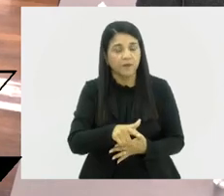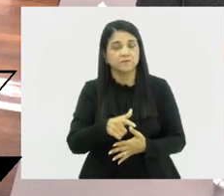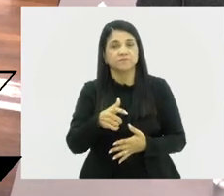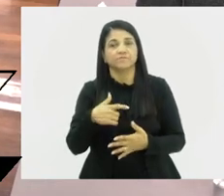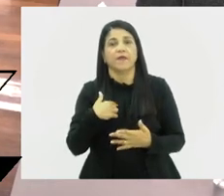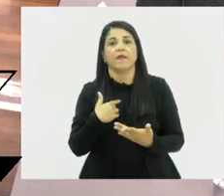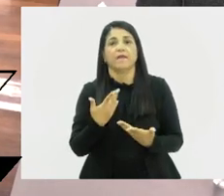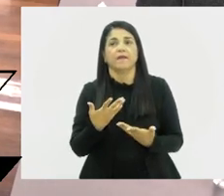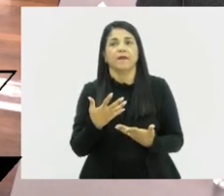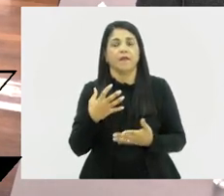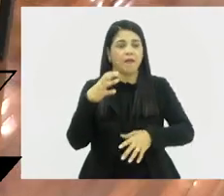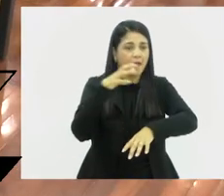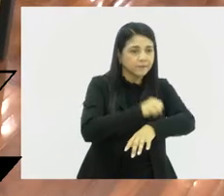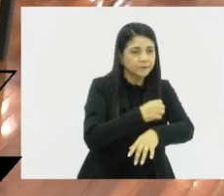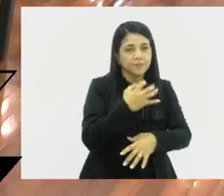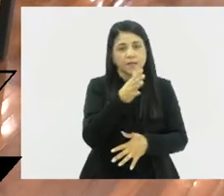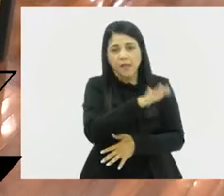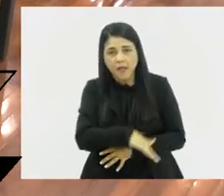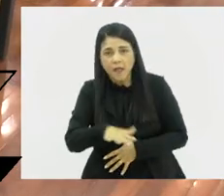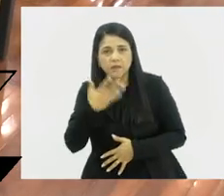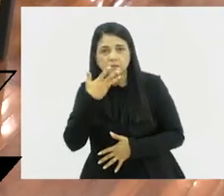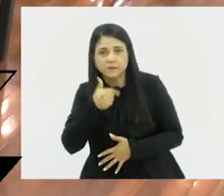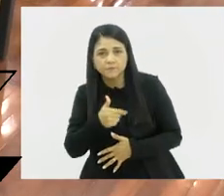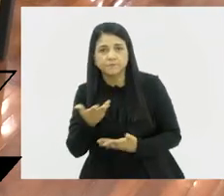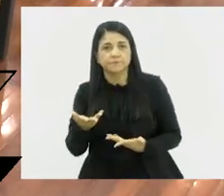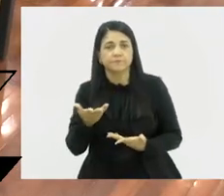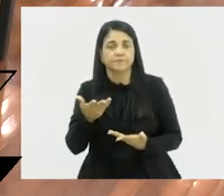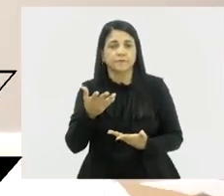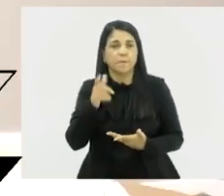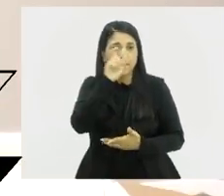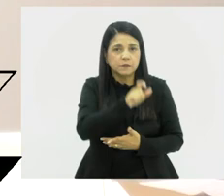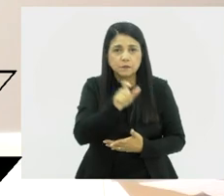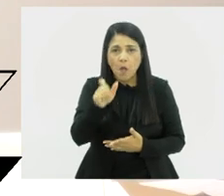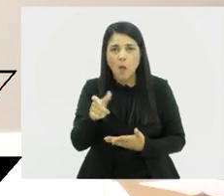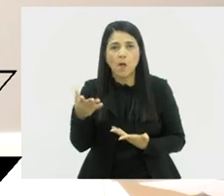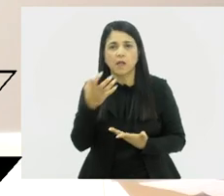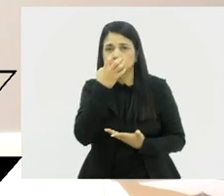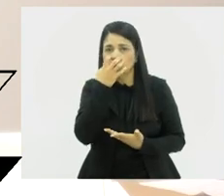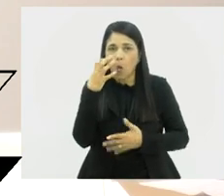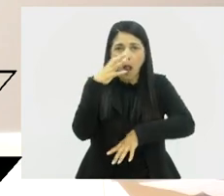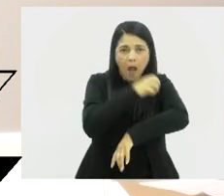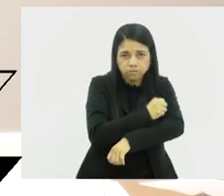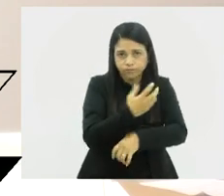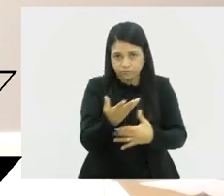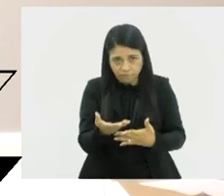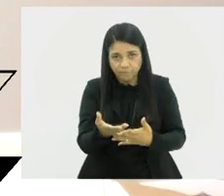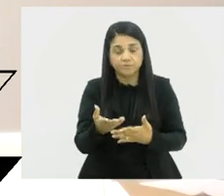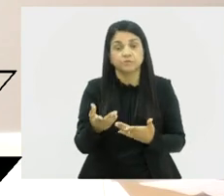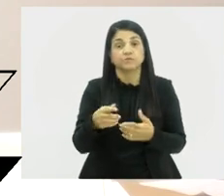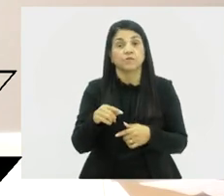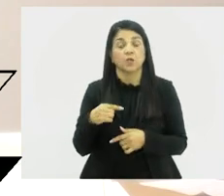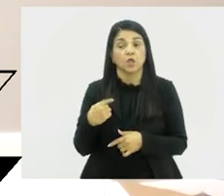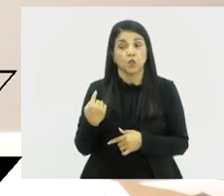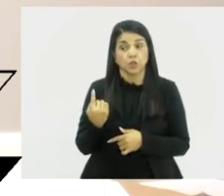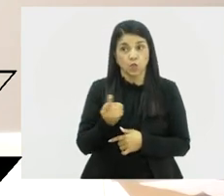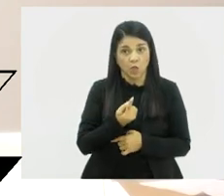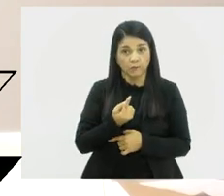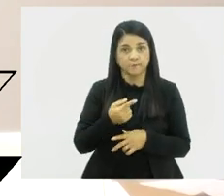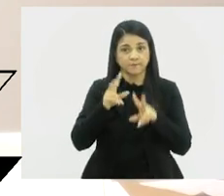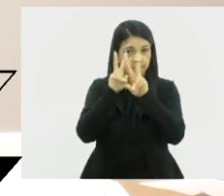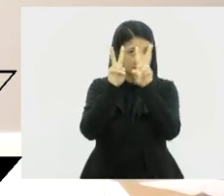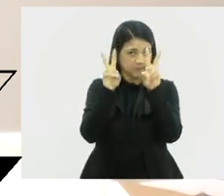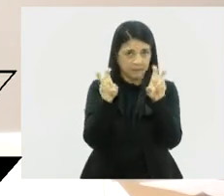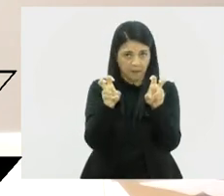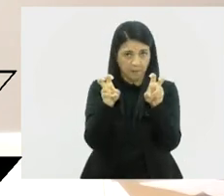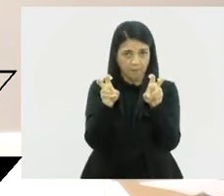tal, criança, dono. Então, eu acho que a gente aqui, neste tema, que não é o